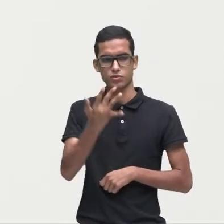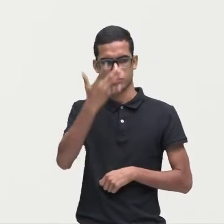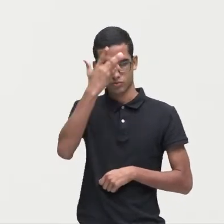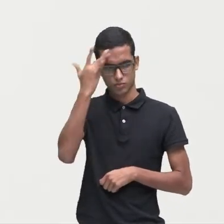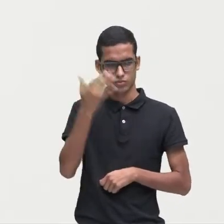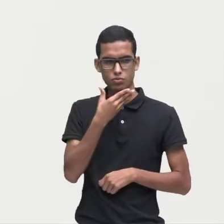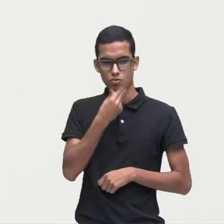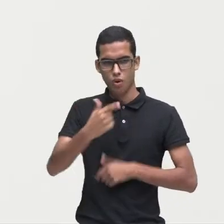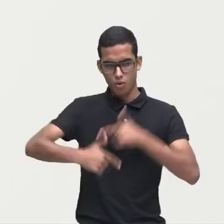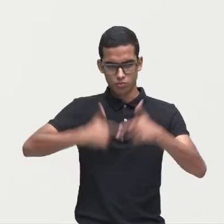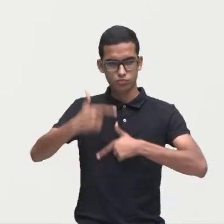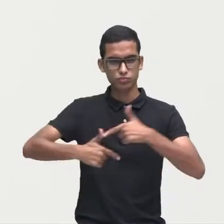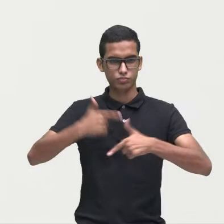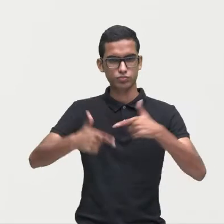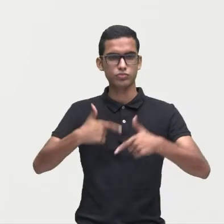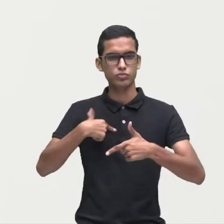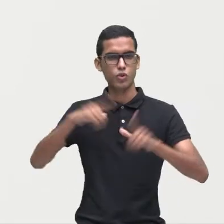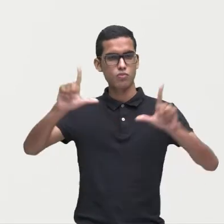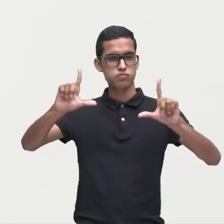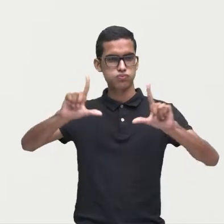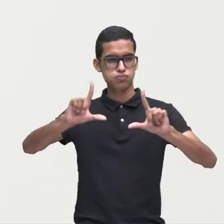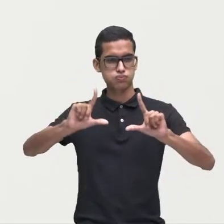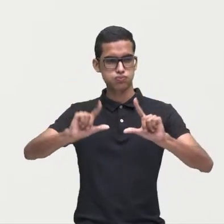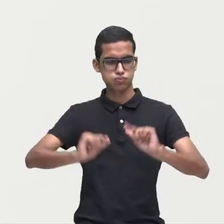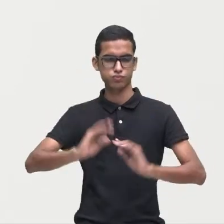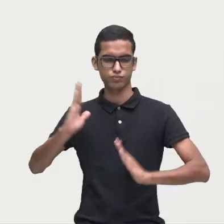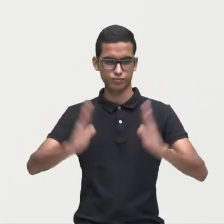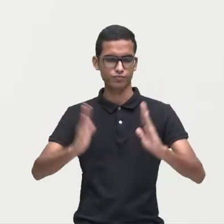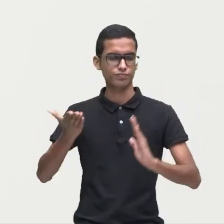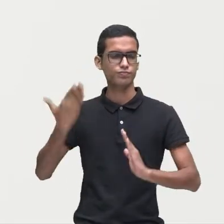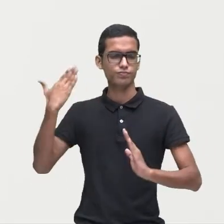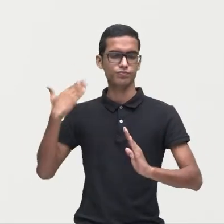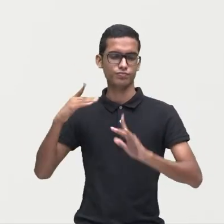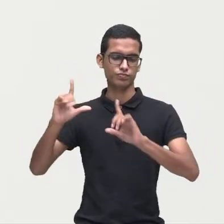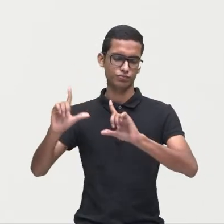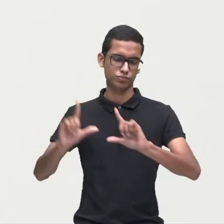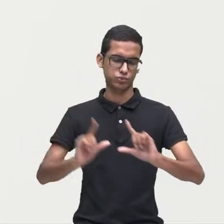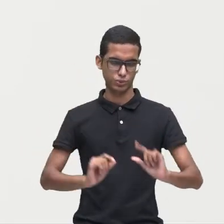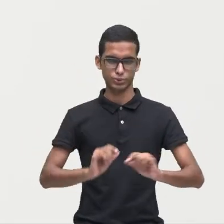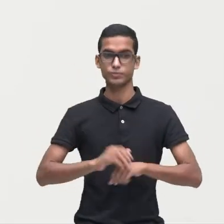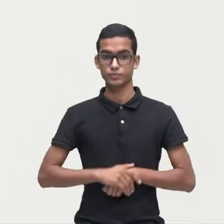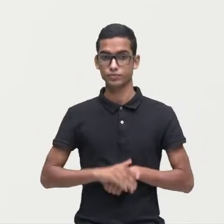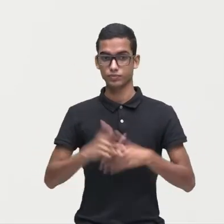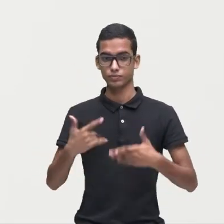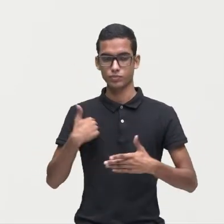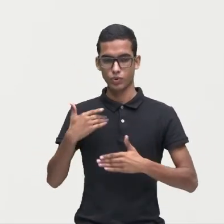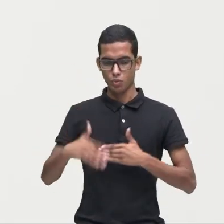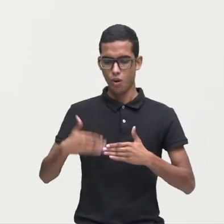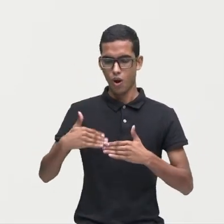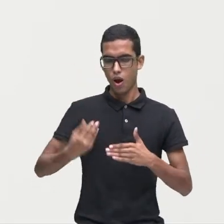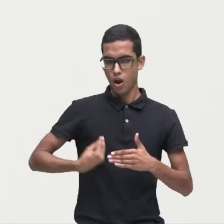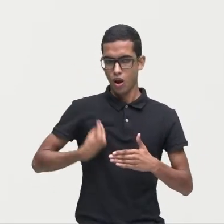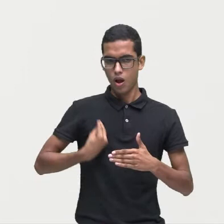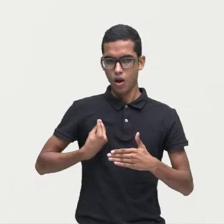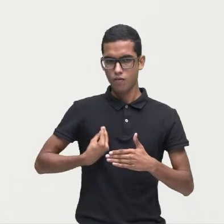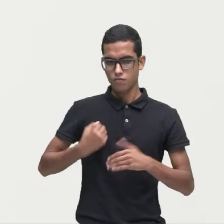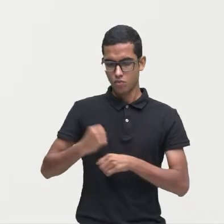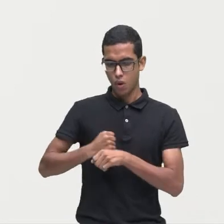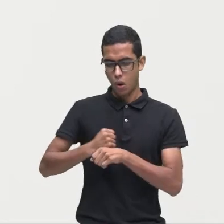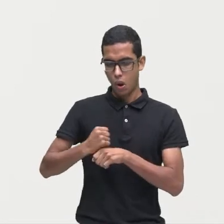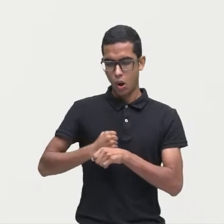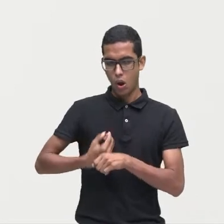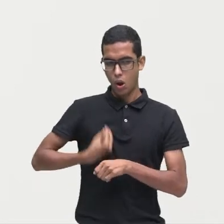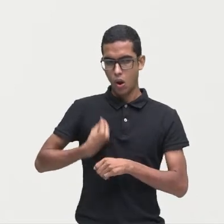2010, estava em queda. Por quê? À medida que você vai avançando na idade, vai diminuindo